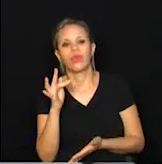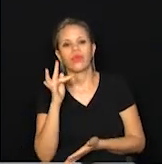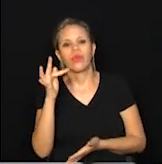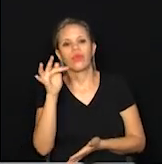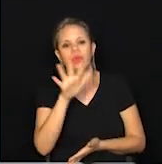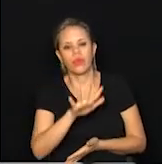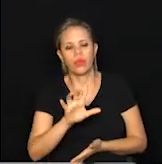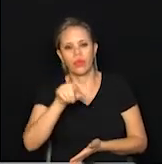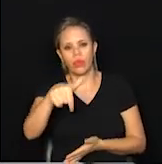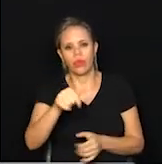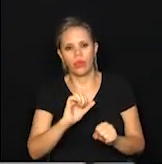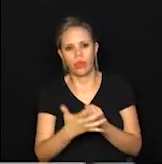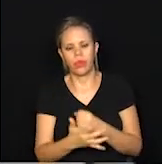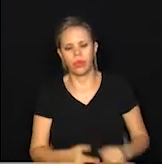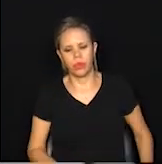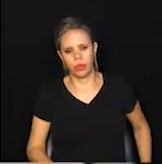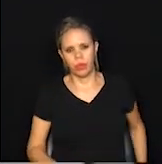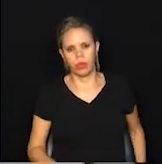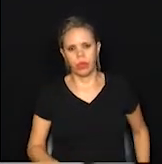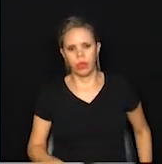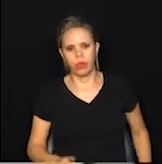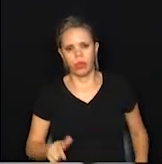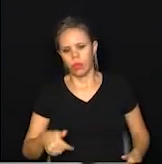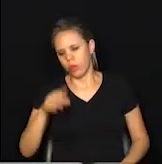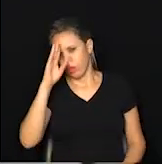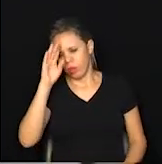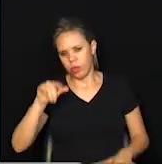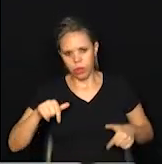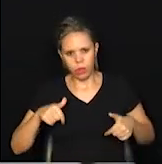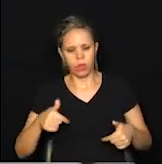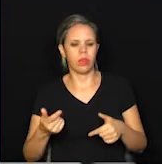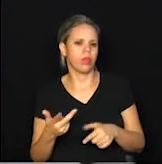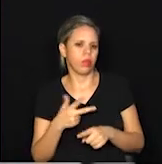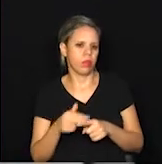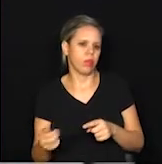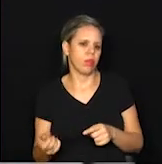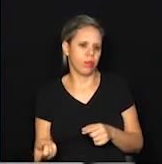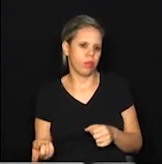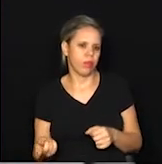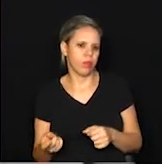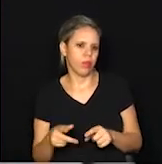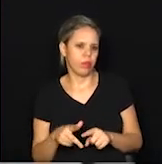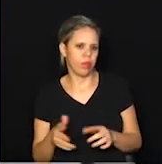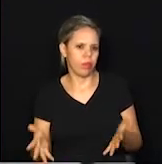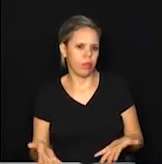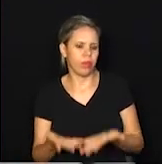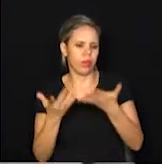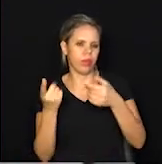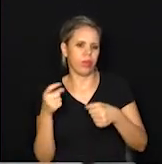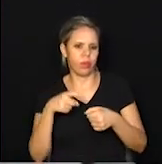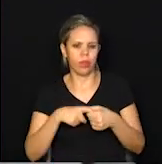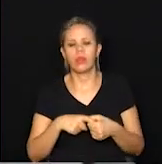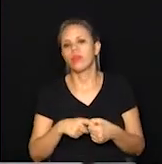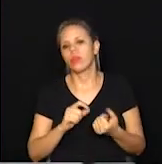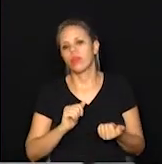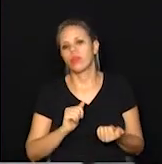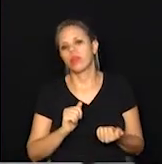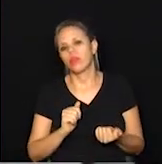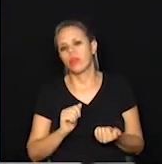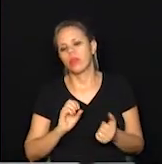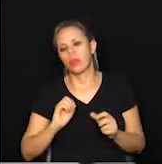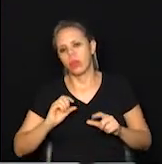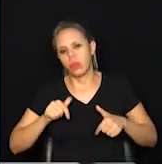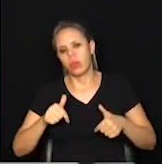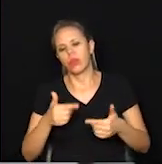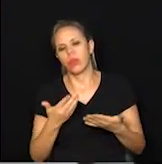de pós-pandemia, quais serão as principais ações de recuperação e estímulo ao retorno ou